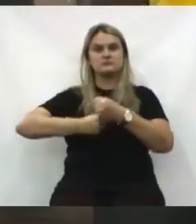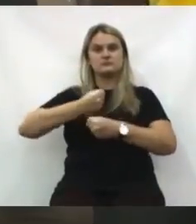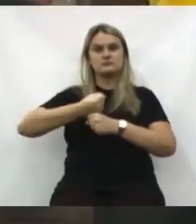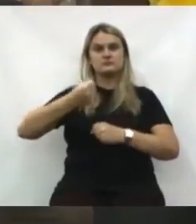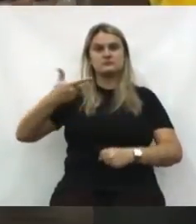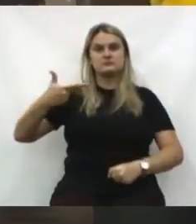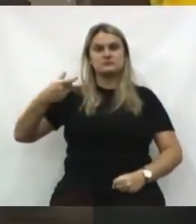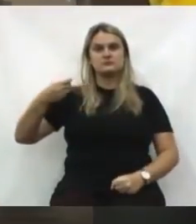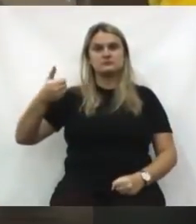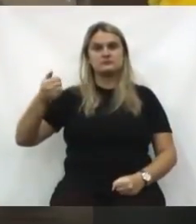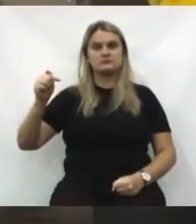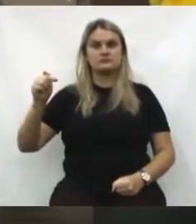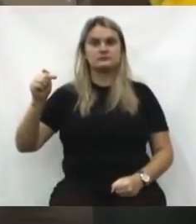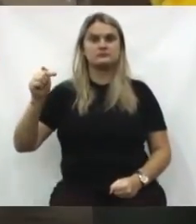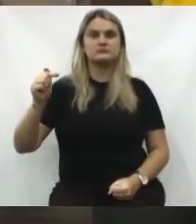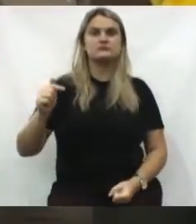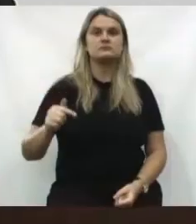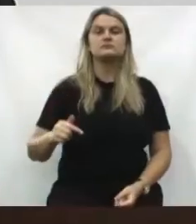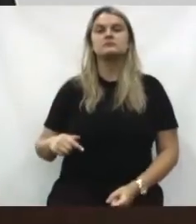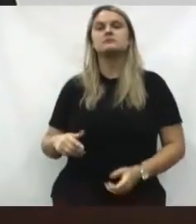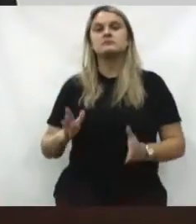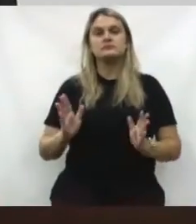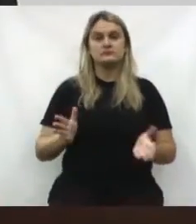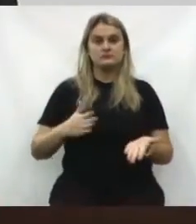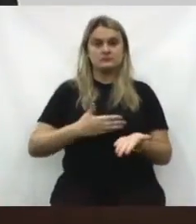de 2017.